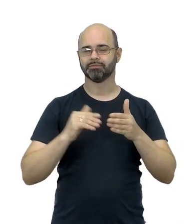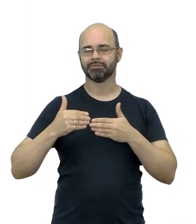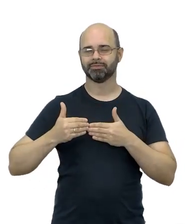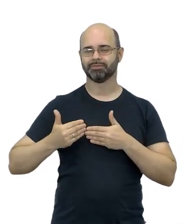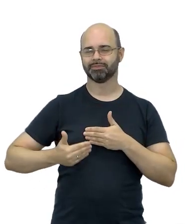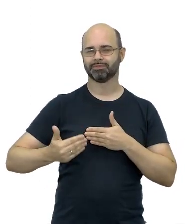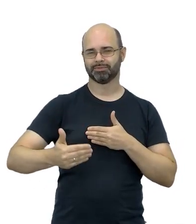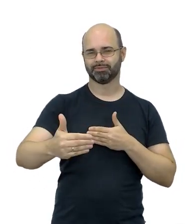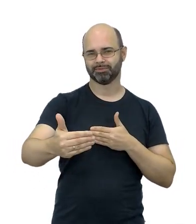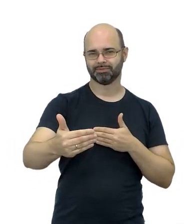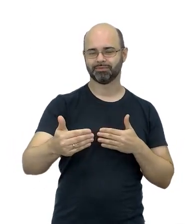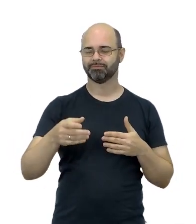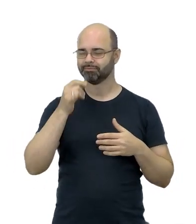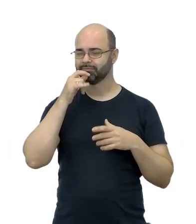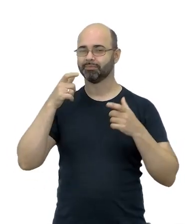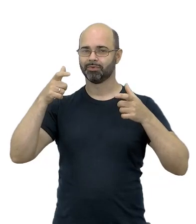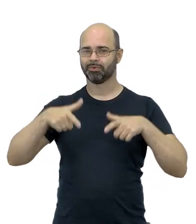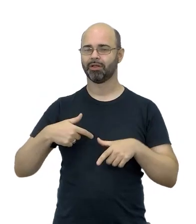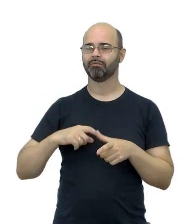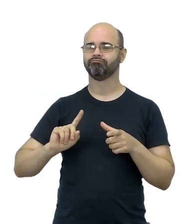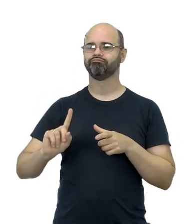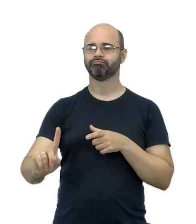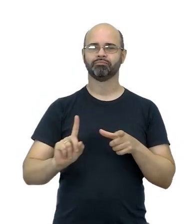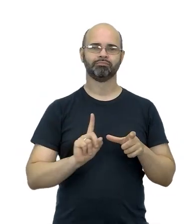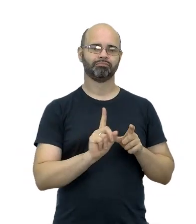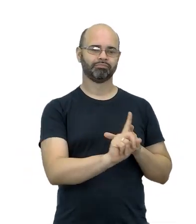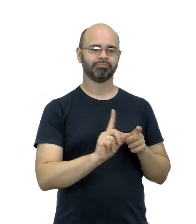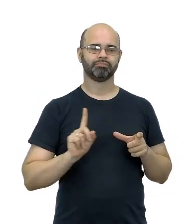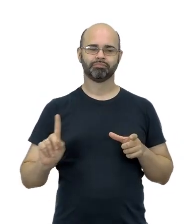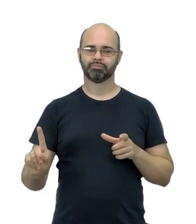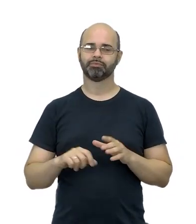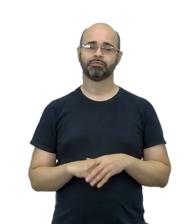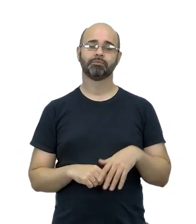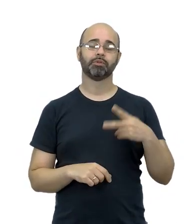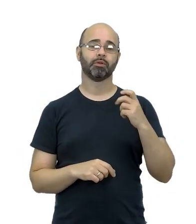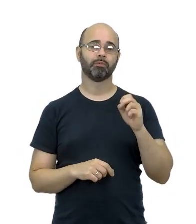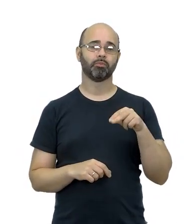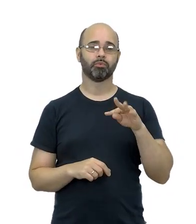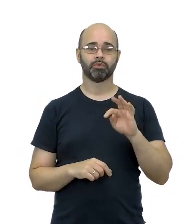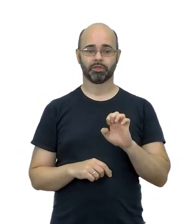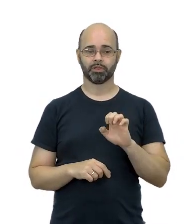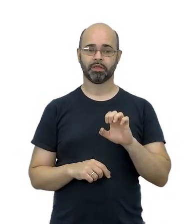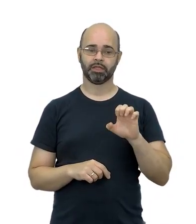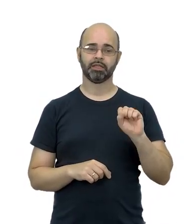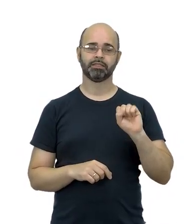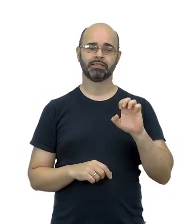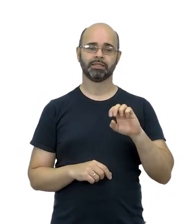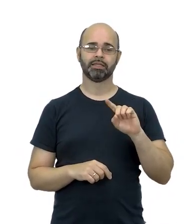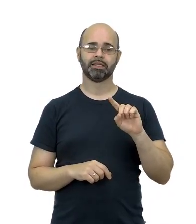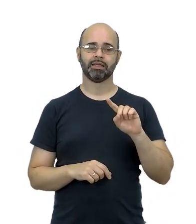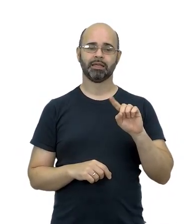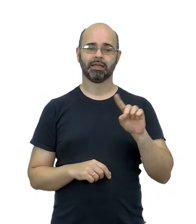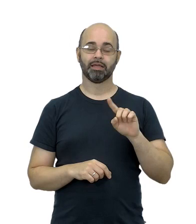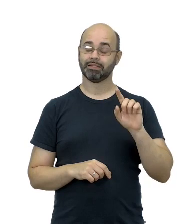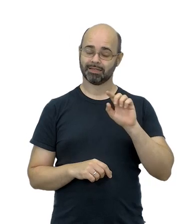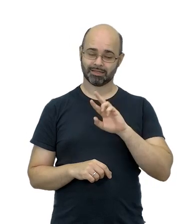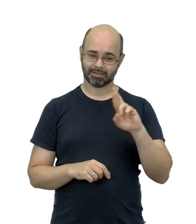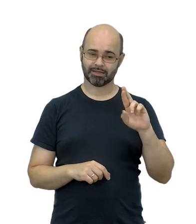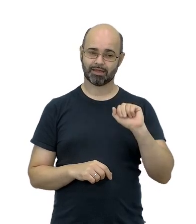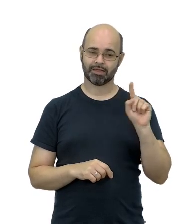né, desses deslocamentos. Ponte Serrazina, ele traz um outro aspecto importante em relação